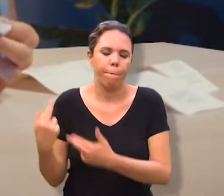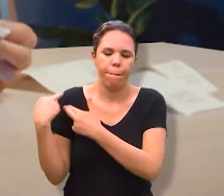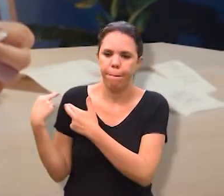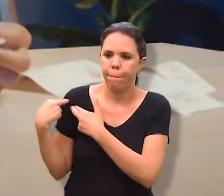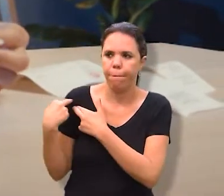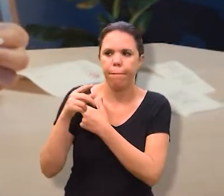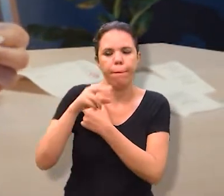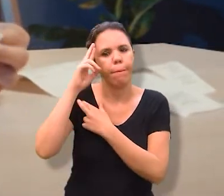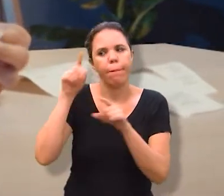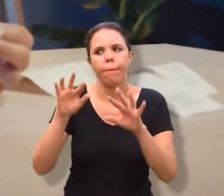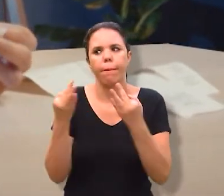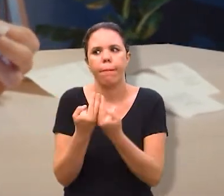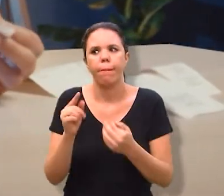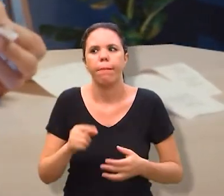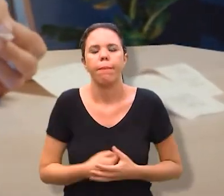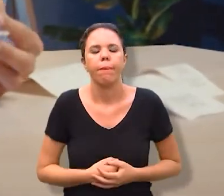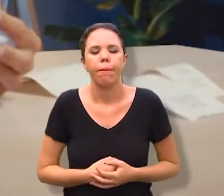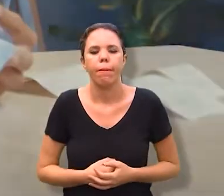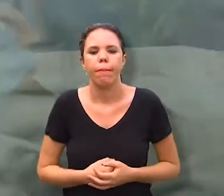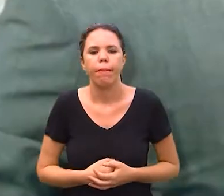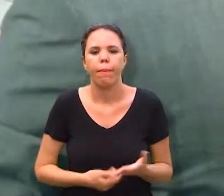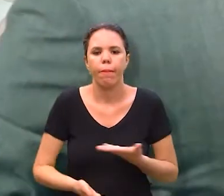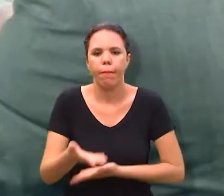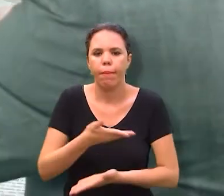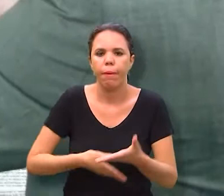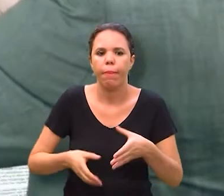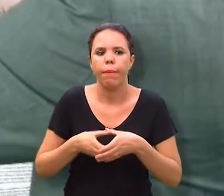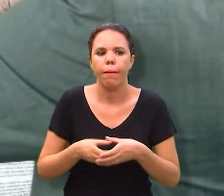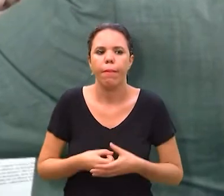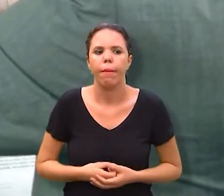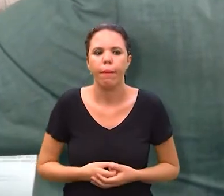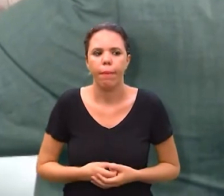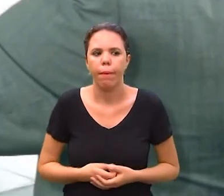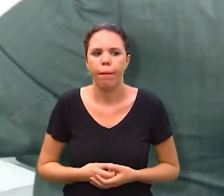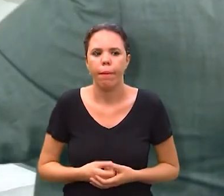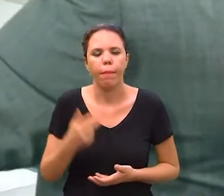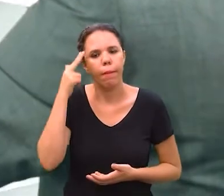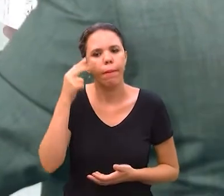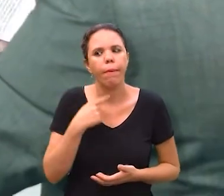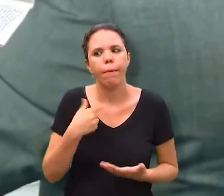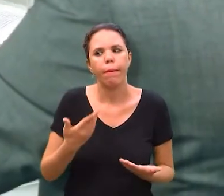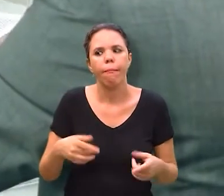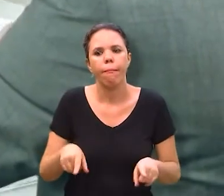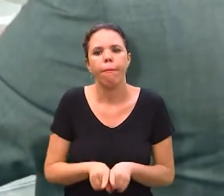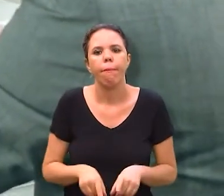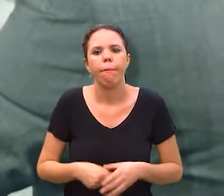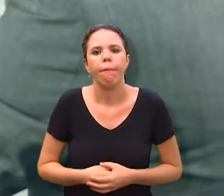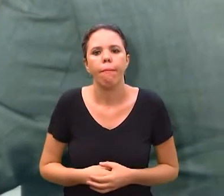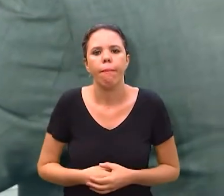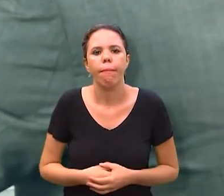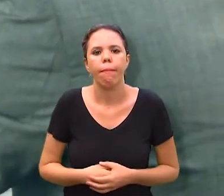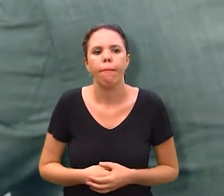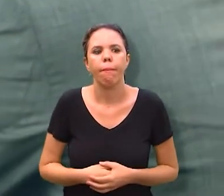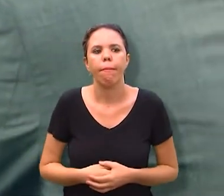sobre a responsabilidade só do chefe da família, e sim ser compartilhado e compartilhar os sonhos também, né? E